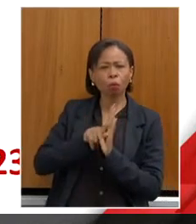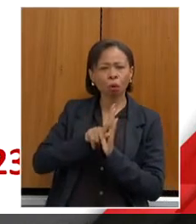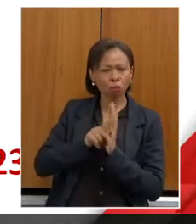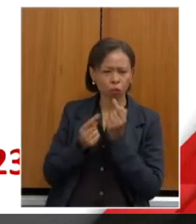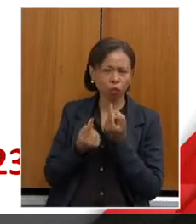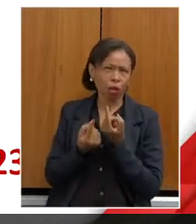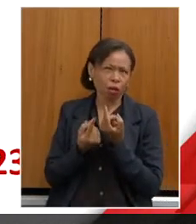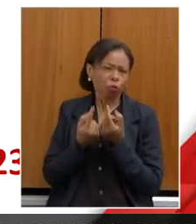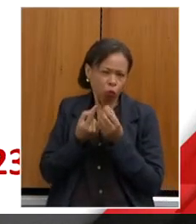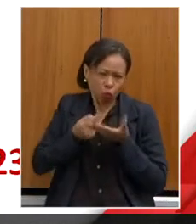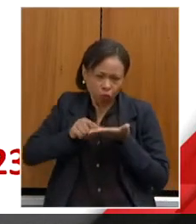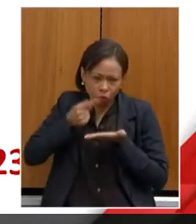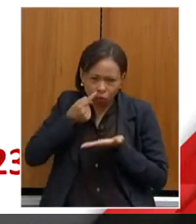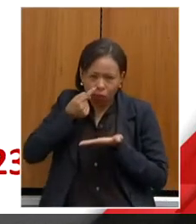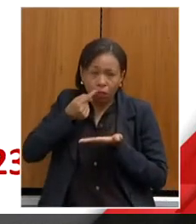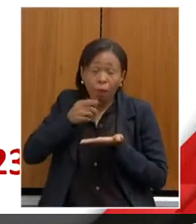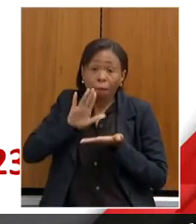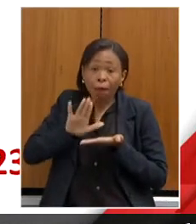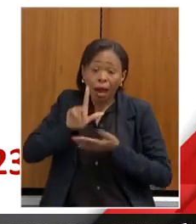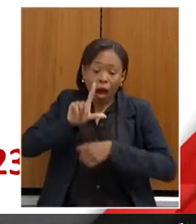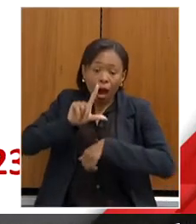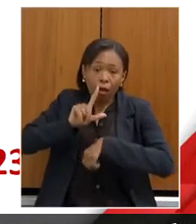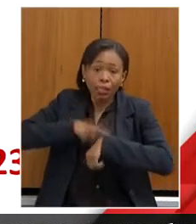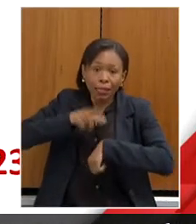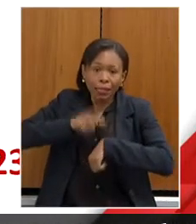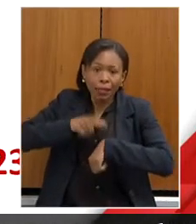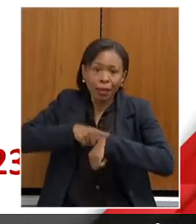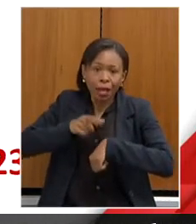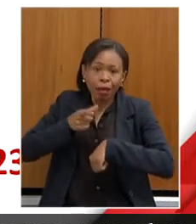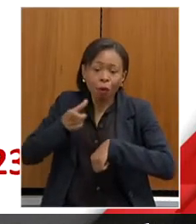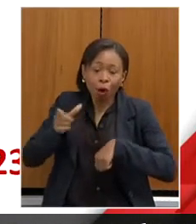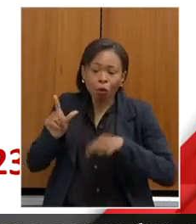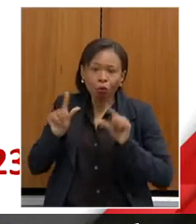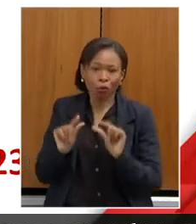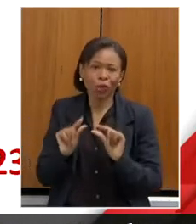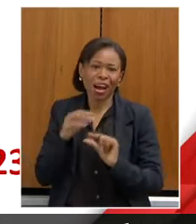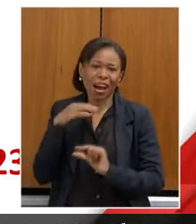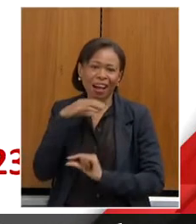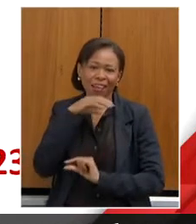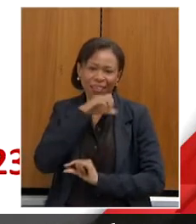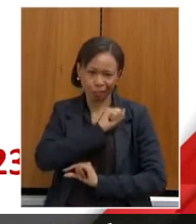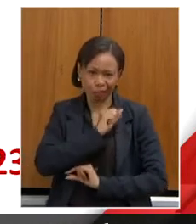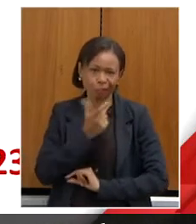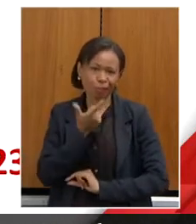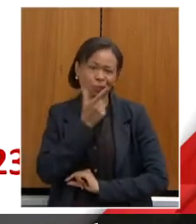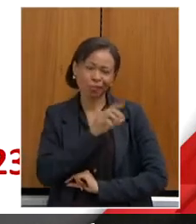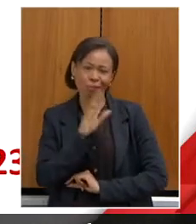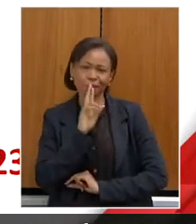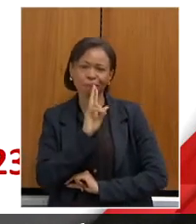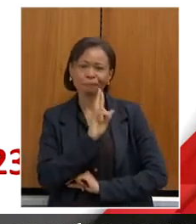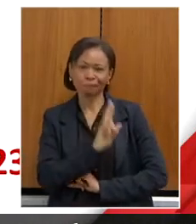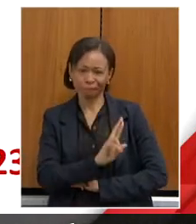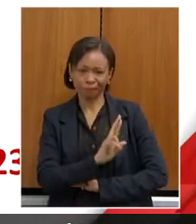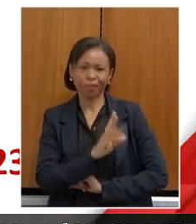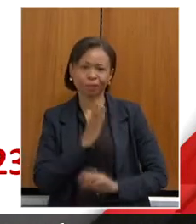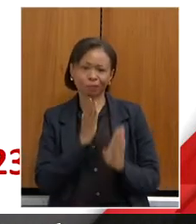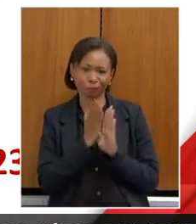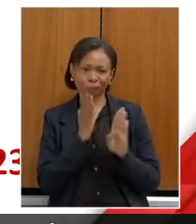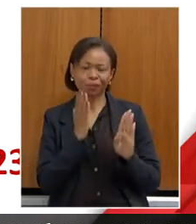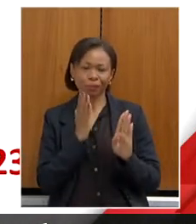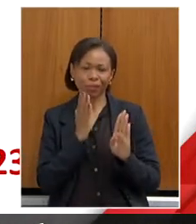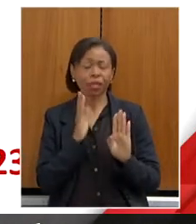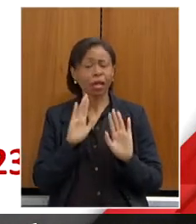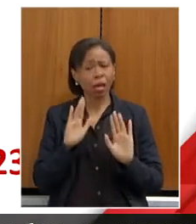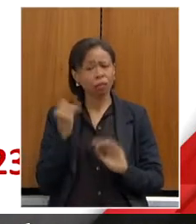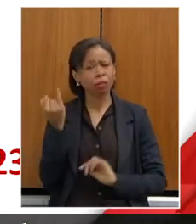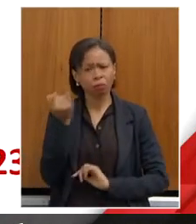mas fica pronto em poucas horas o resultado. Isso é muito importante na rede hospitalar de urgência, que já